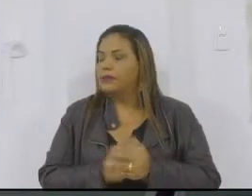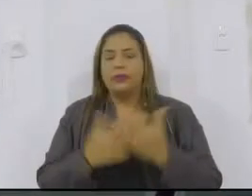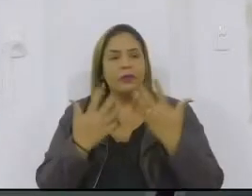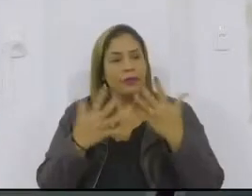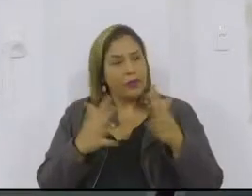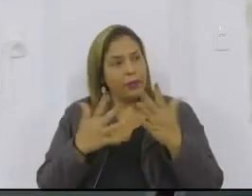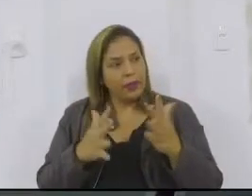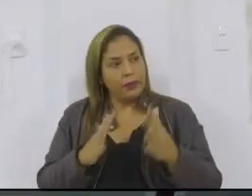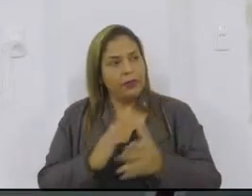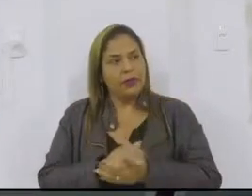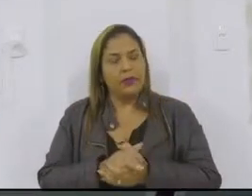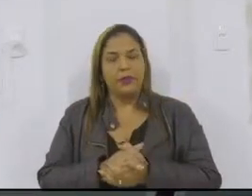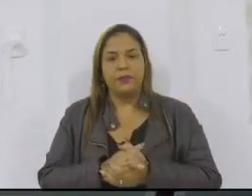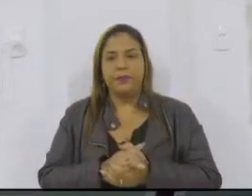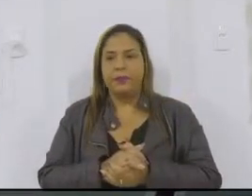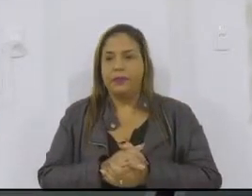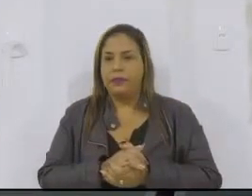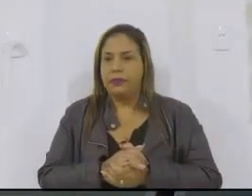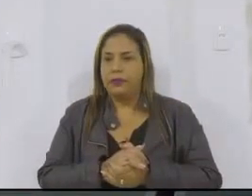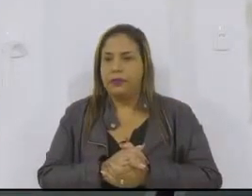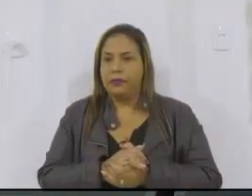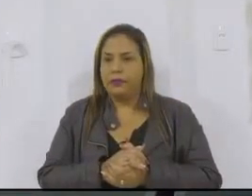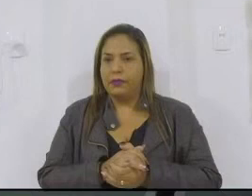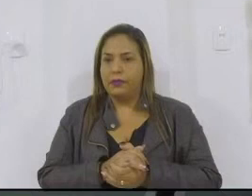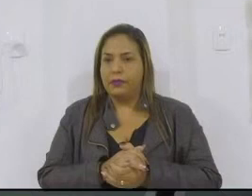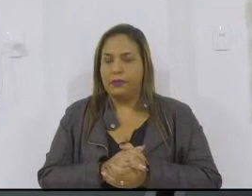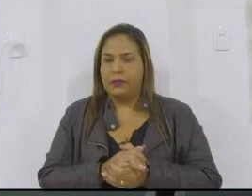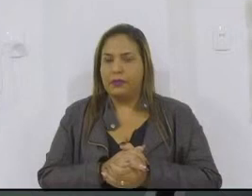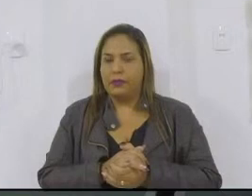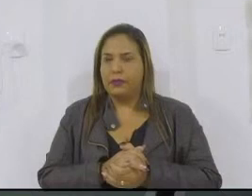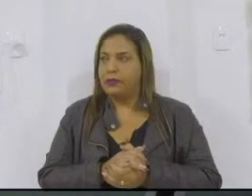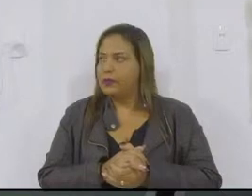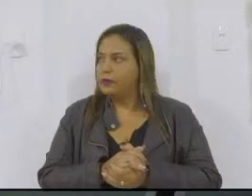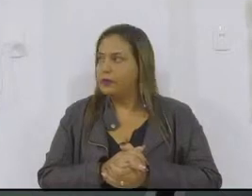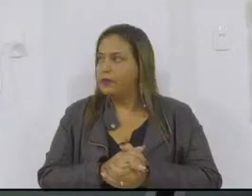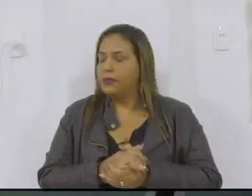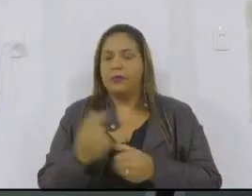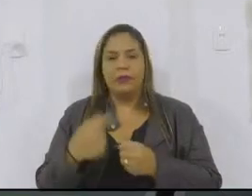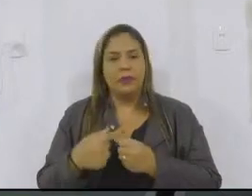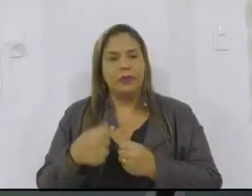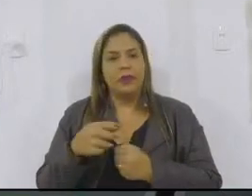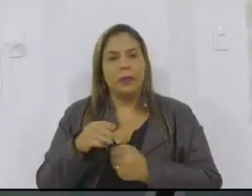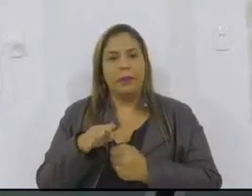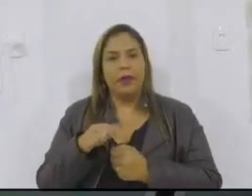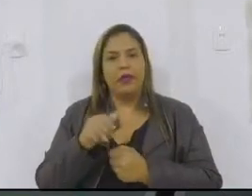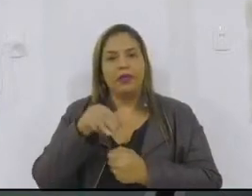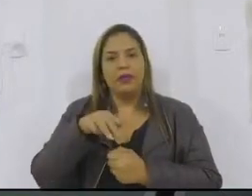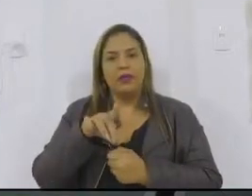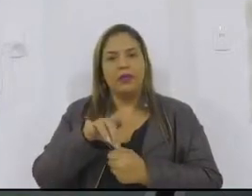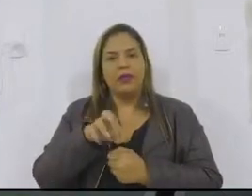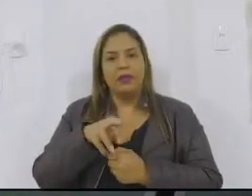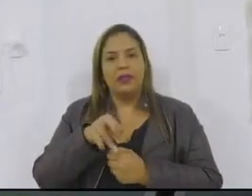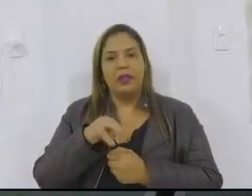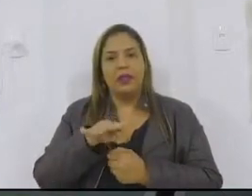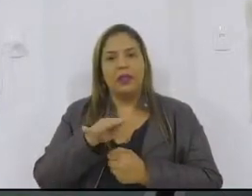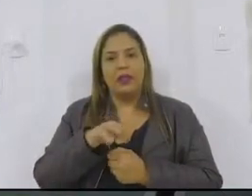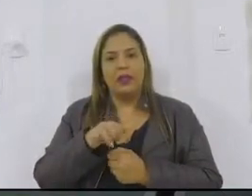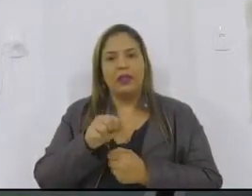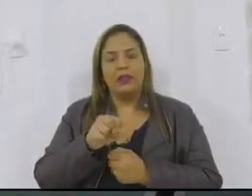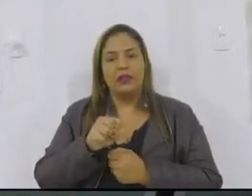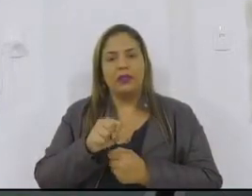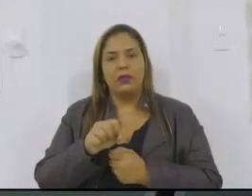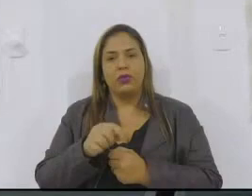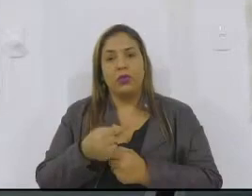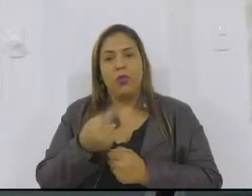Parabenizá-la, né, por essa proposta sobre o Bandeirante 1, presidente. Algum tempo atrás, na Câmara também, nós pedimos,